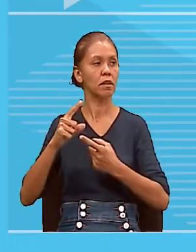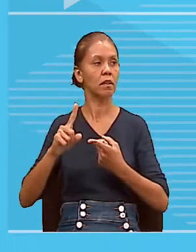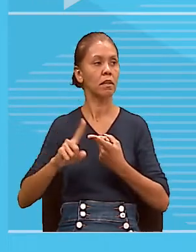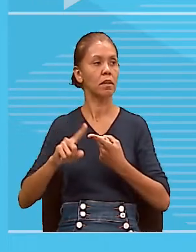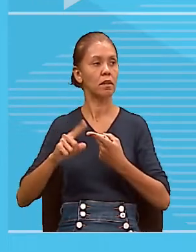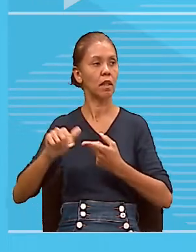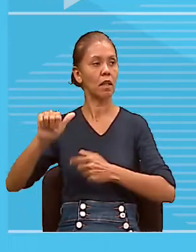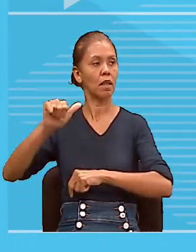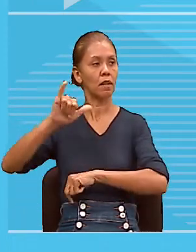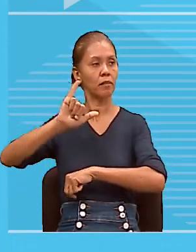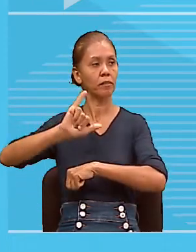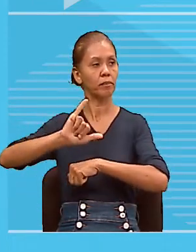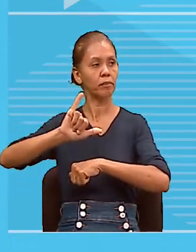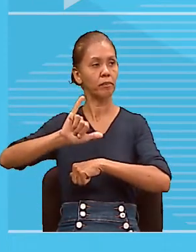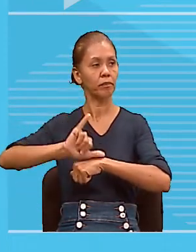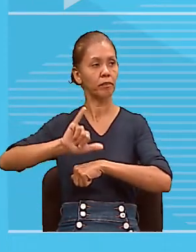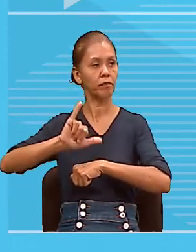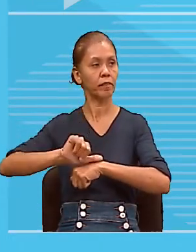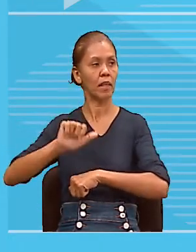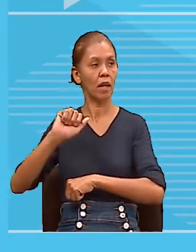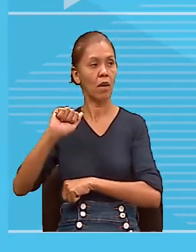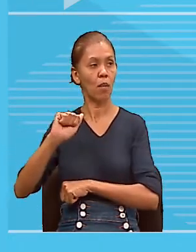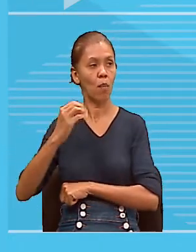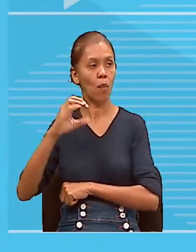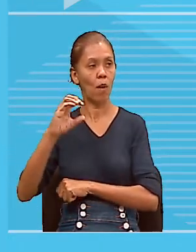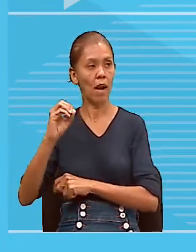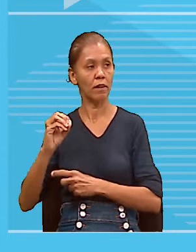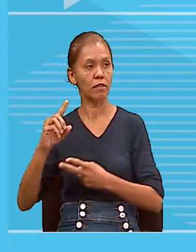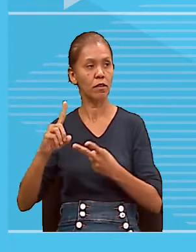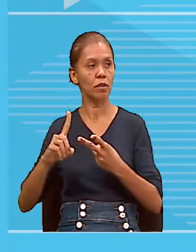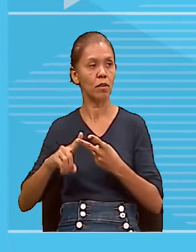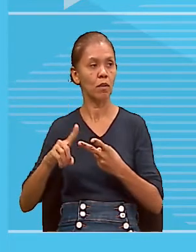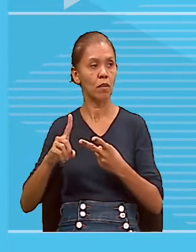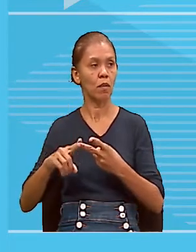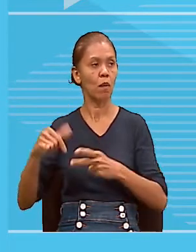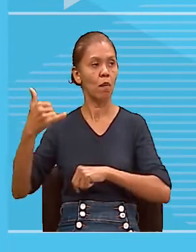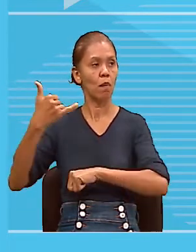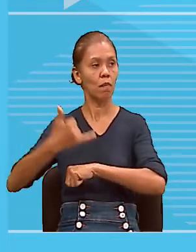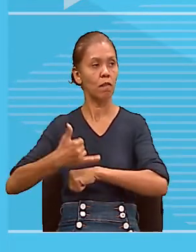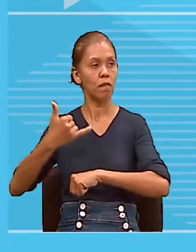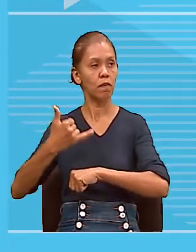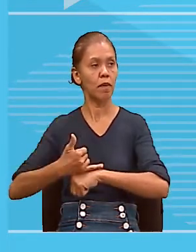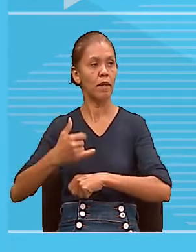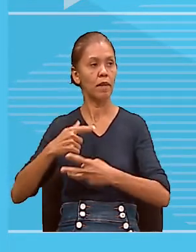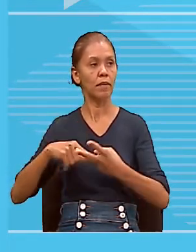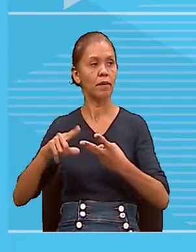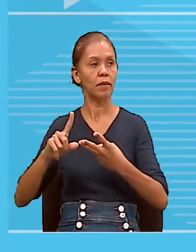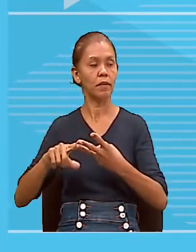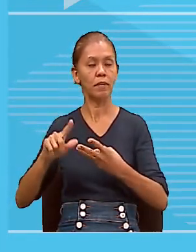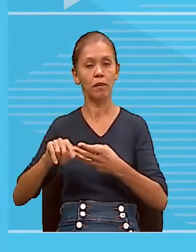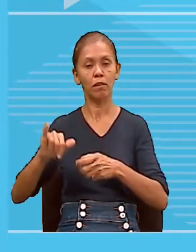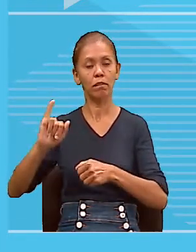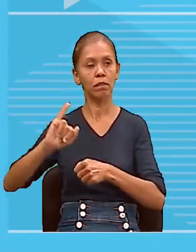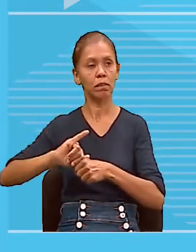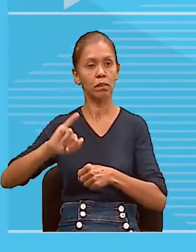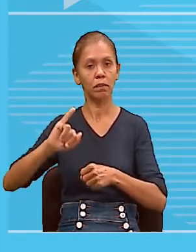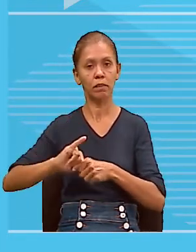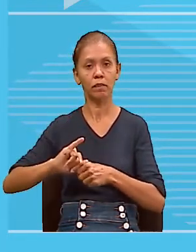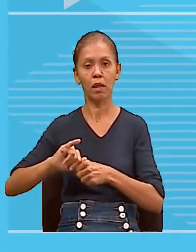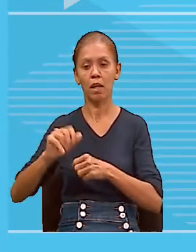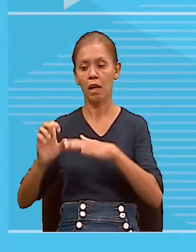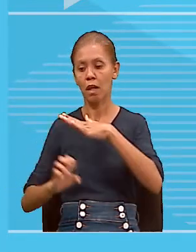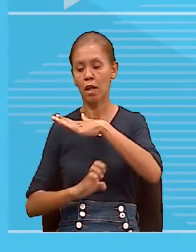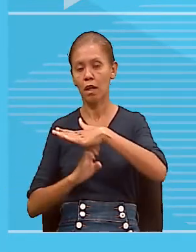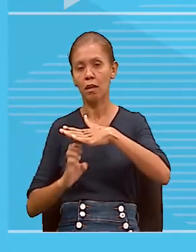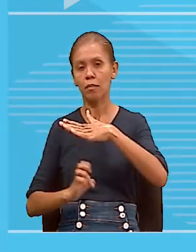de base vai aumentar sobre maneira a produção de ferro e aço e petróleo né a Petrobras era uma menina